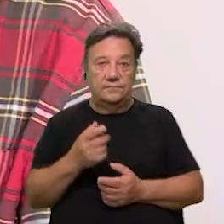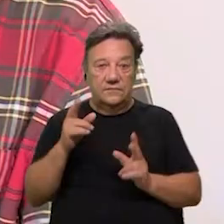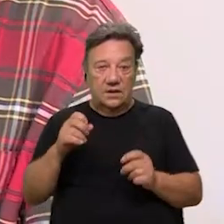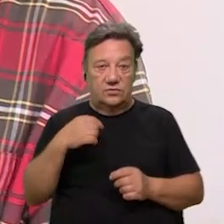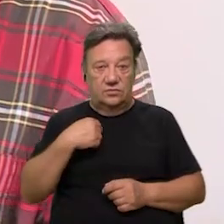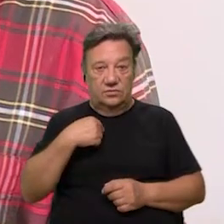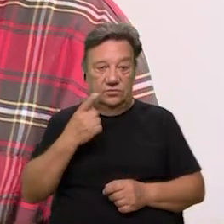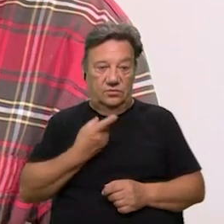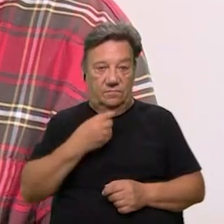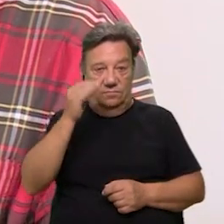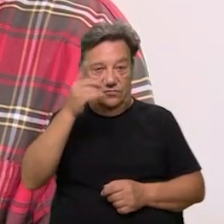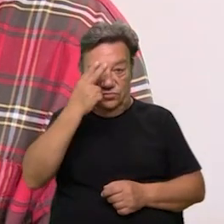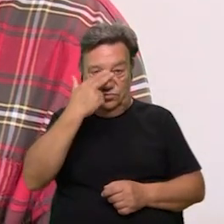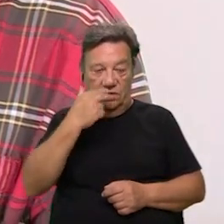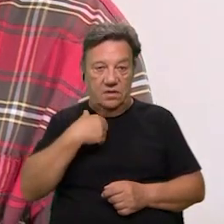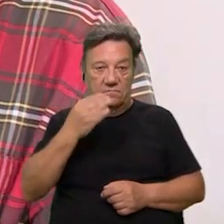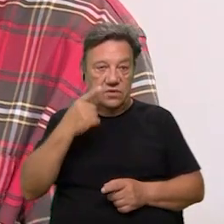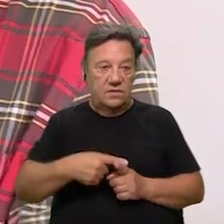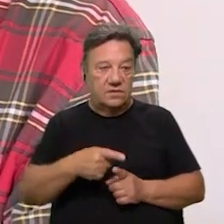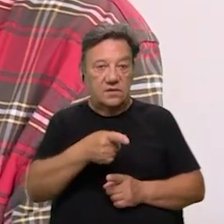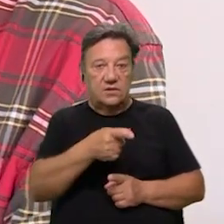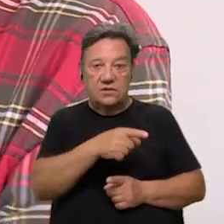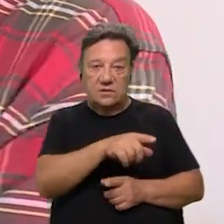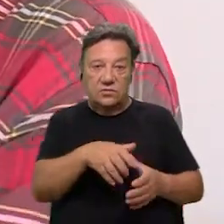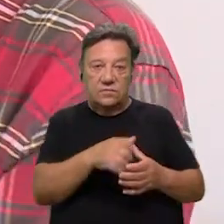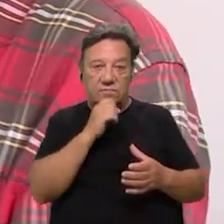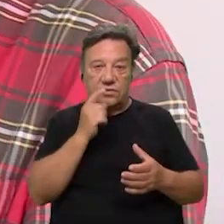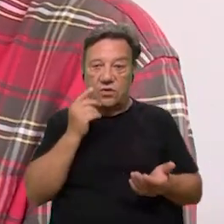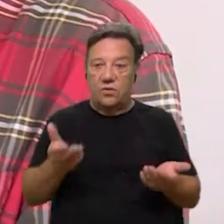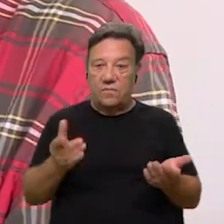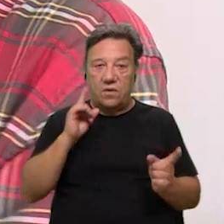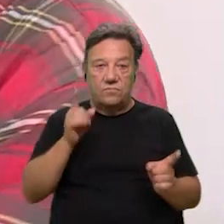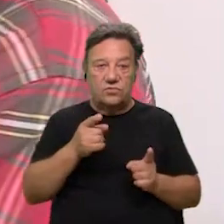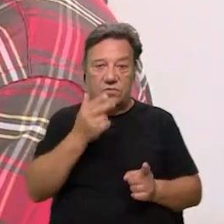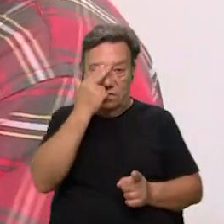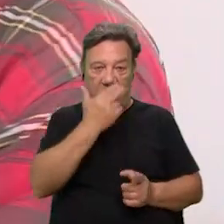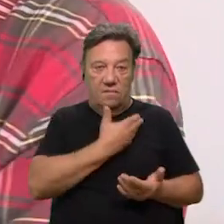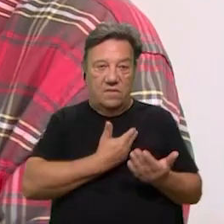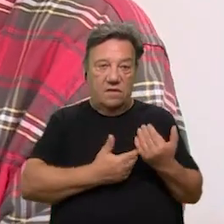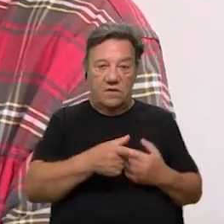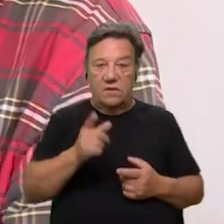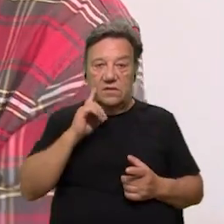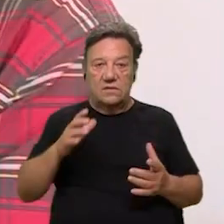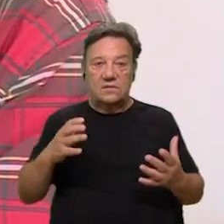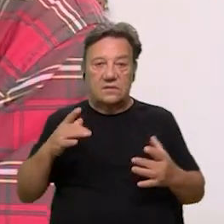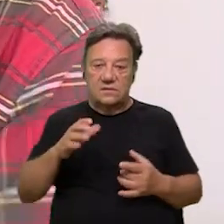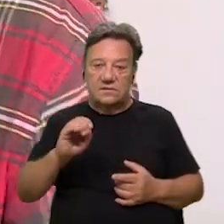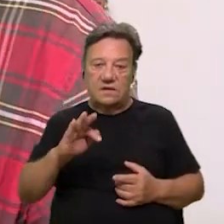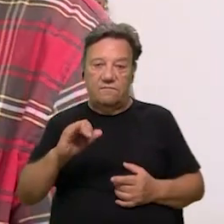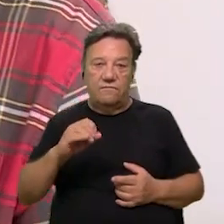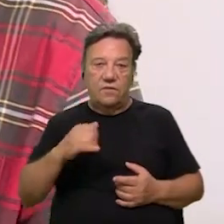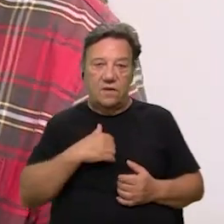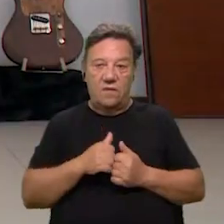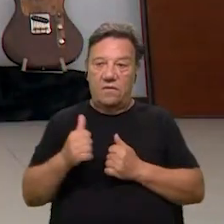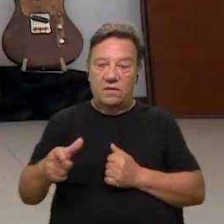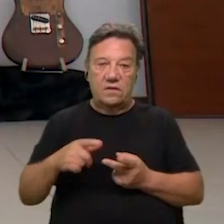professor de História, acho muito interessante que eles possam comparar instrumentos medievais, como esta sanfona que temos aqui ao meu lado,